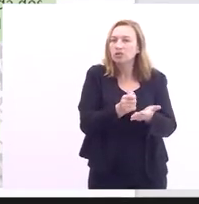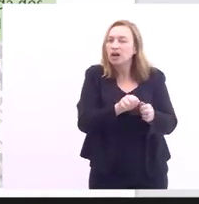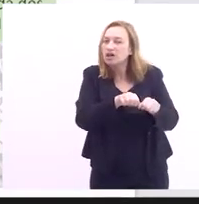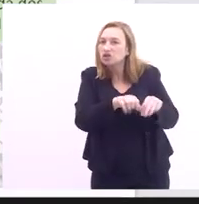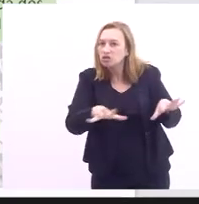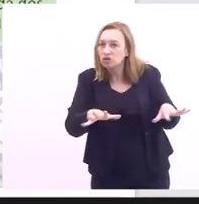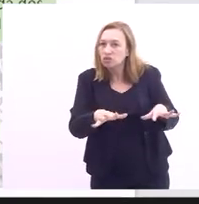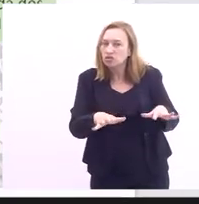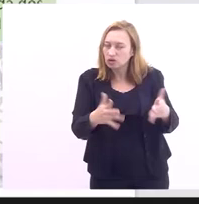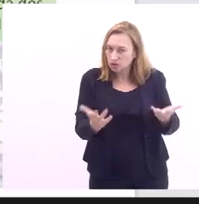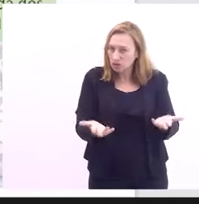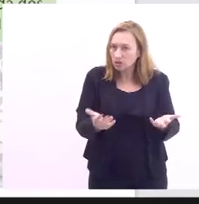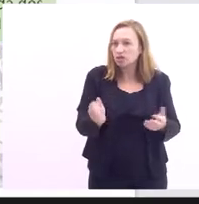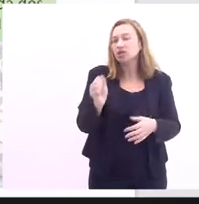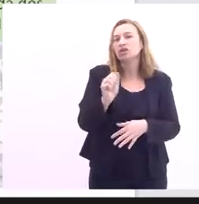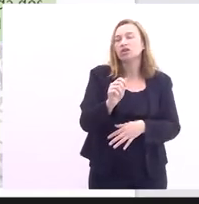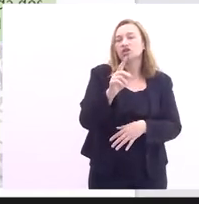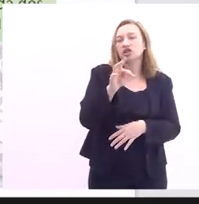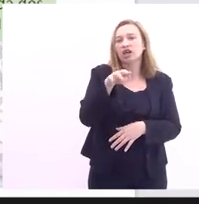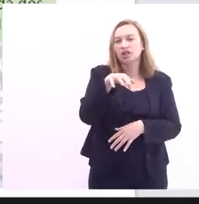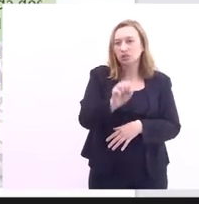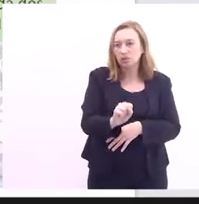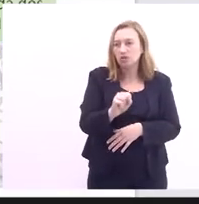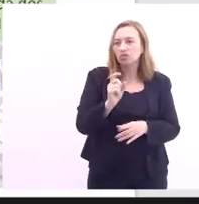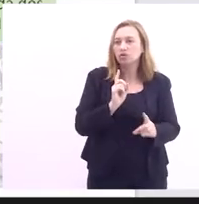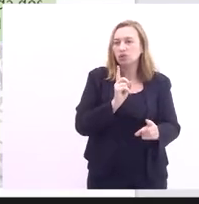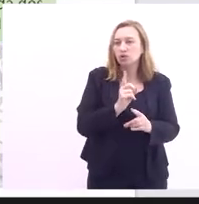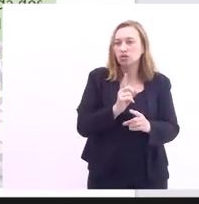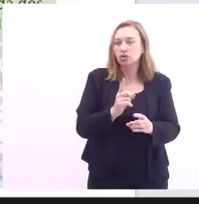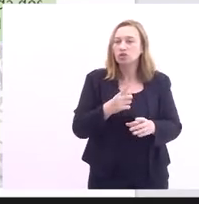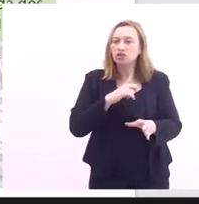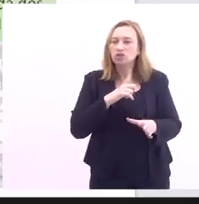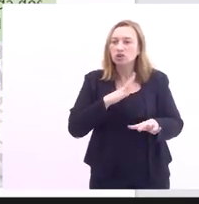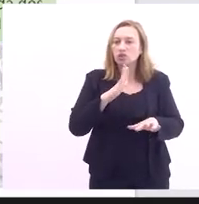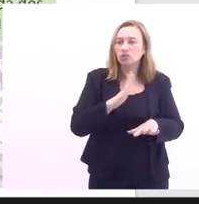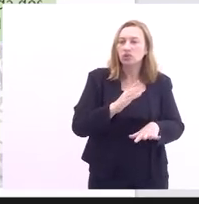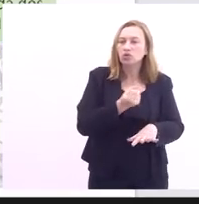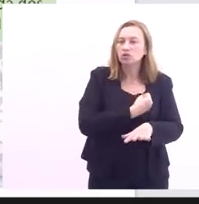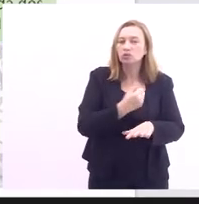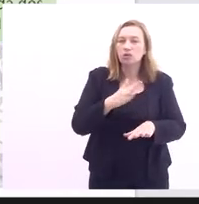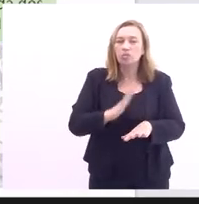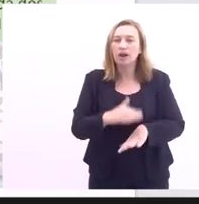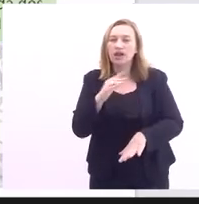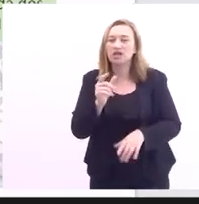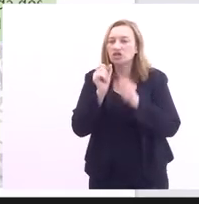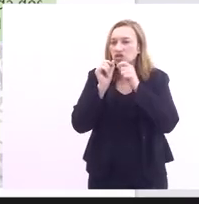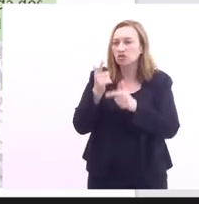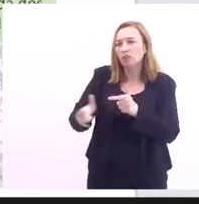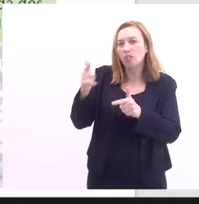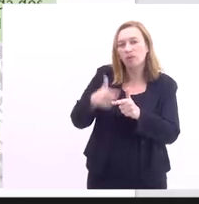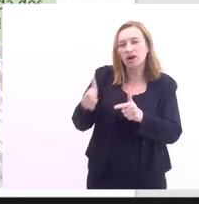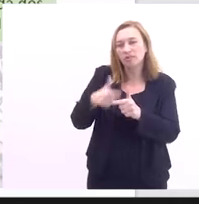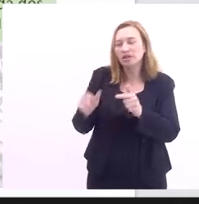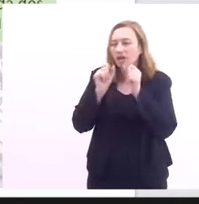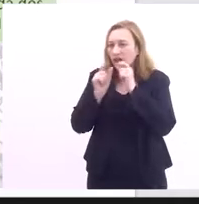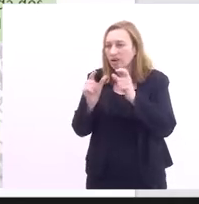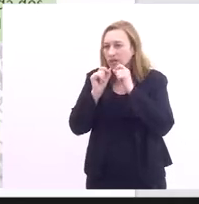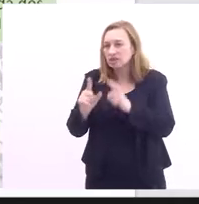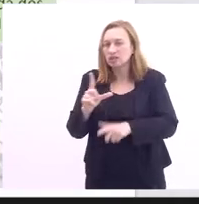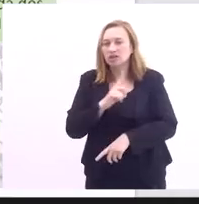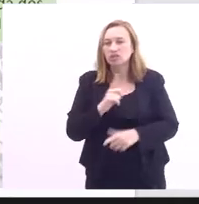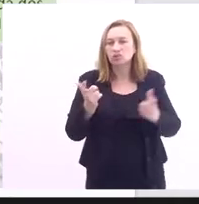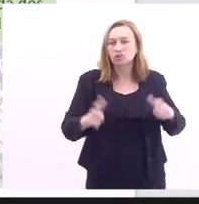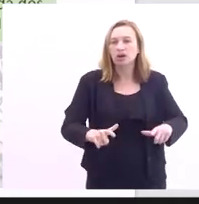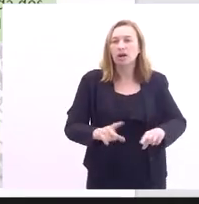e transmissoras e geradoras onde se encontrava o maior número de reclamações, o maior número de problemas que a gente conseguia identificar. Hoje